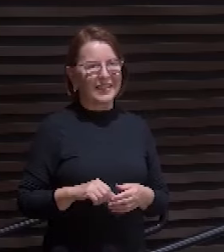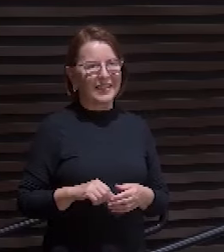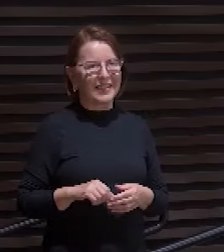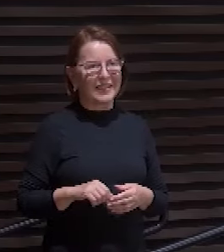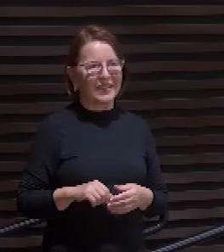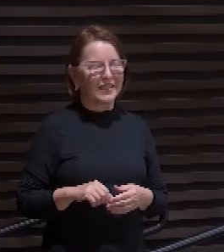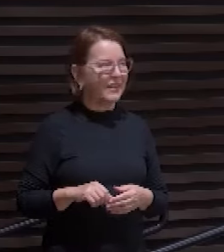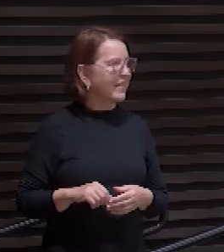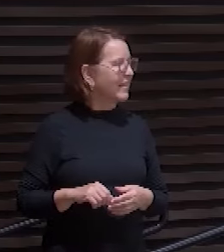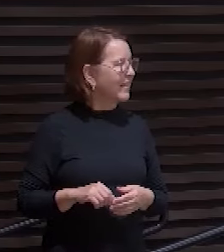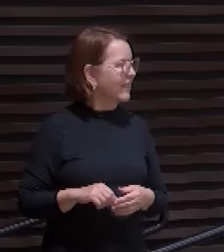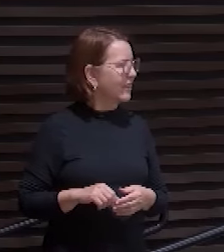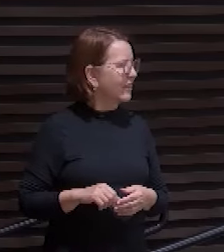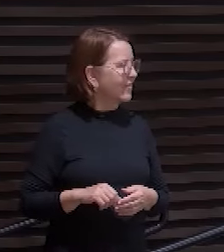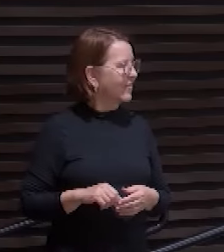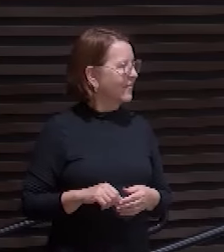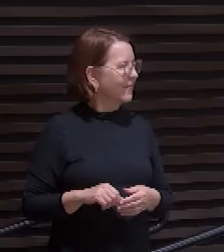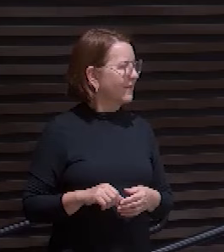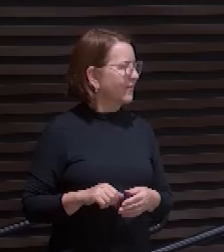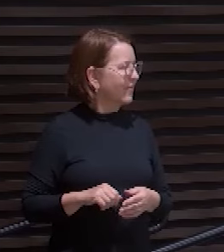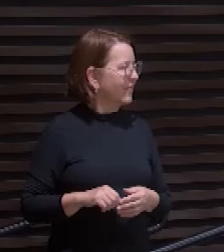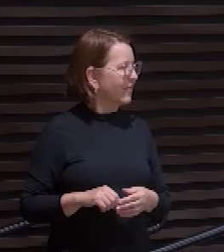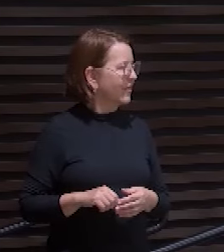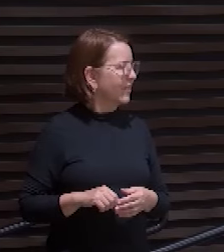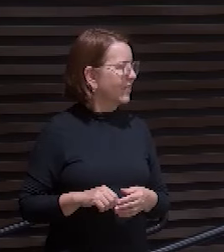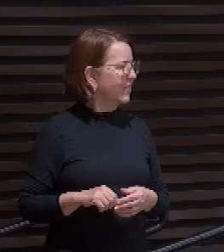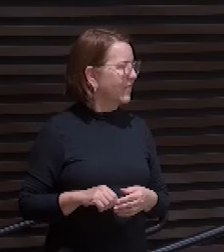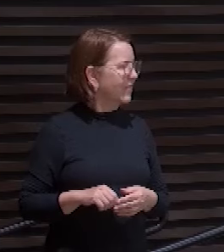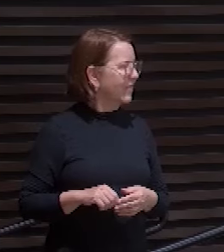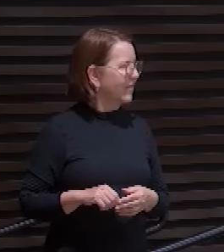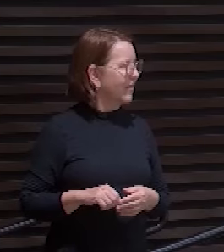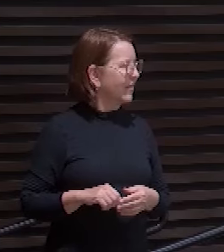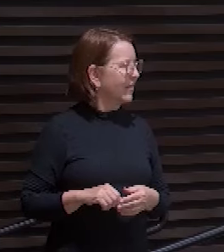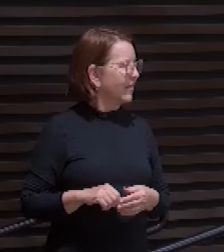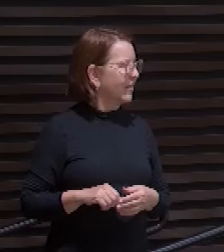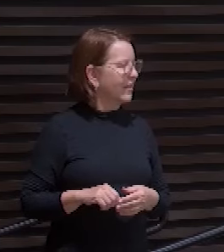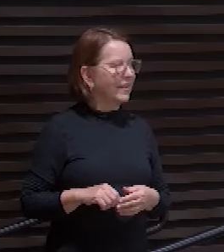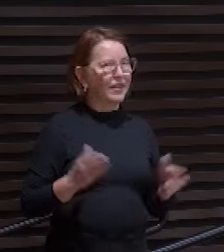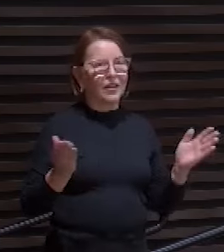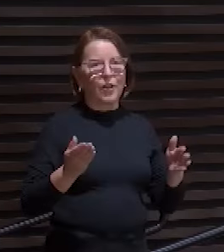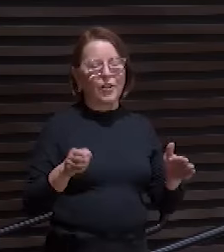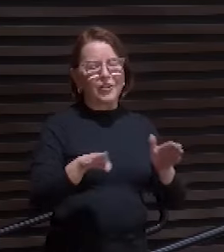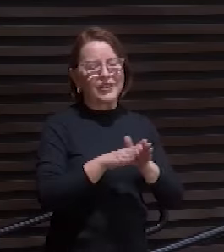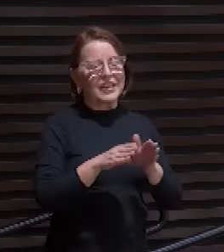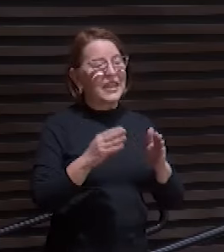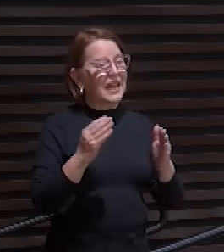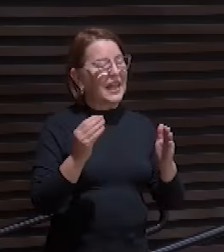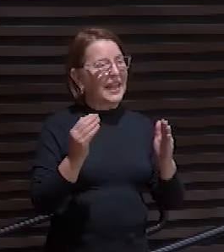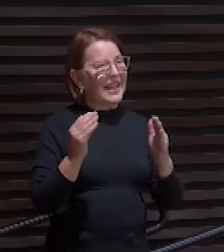dá umas... Você faz... Hoje eu cheguei em casa, a mulher...